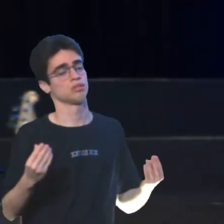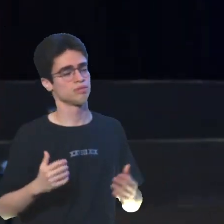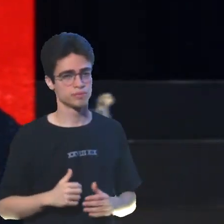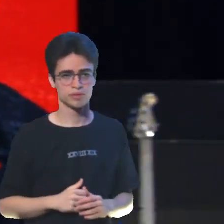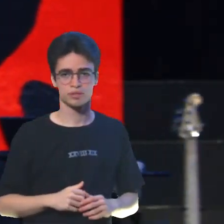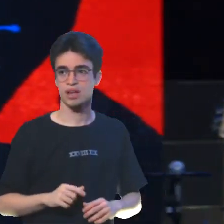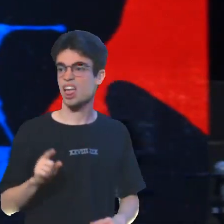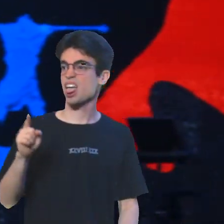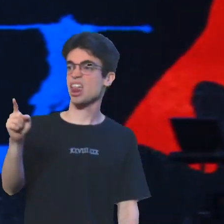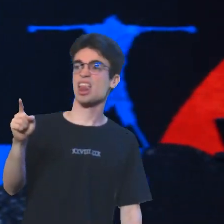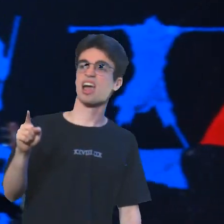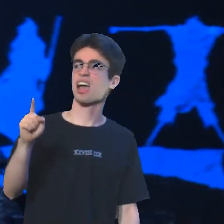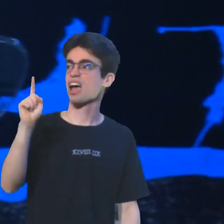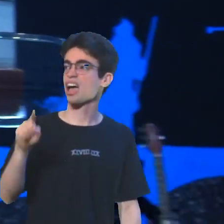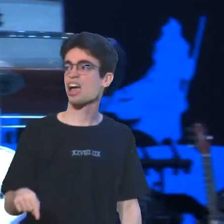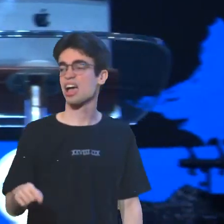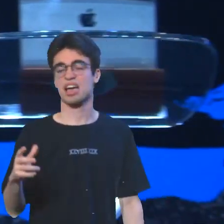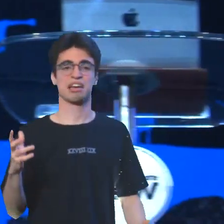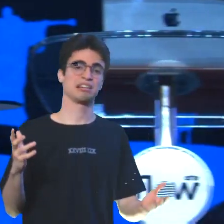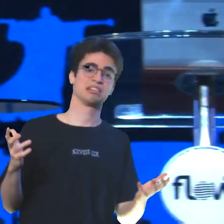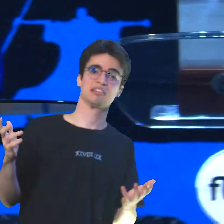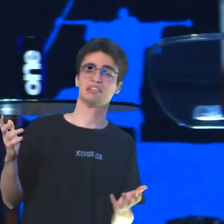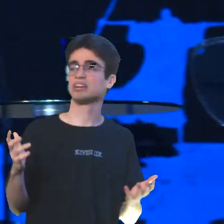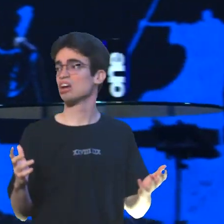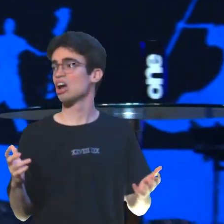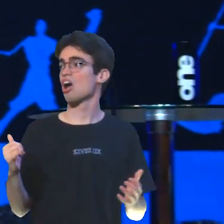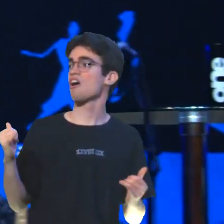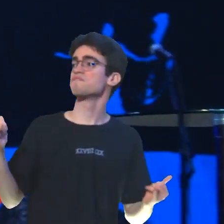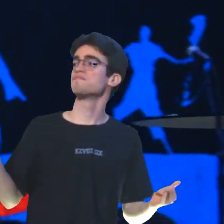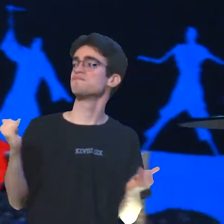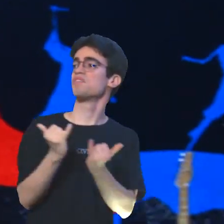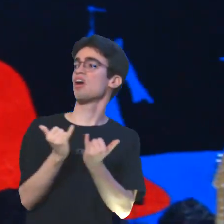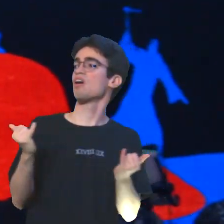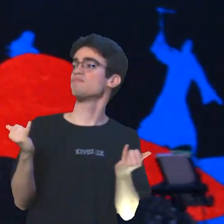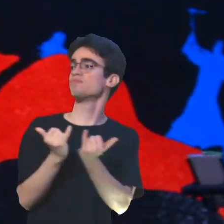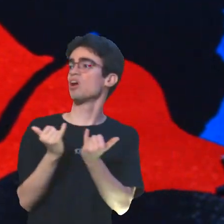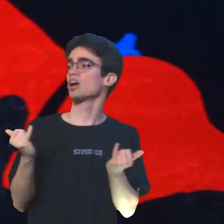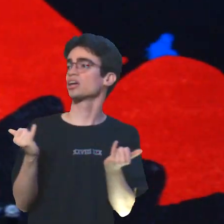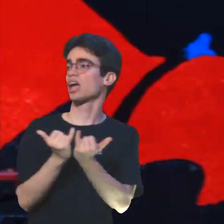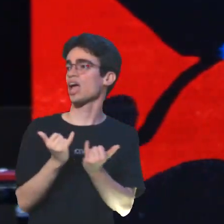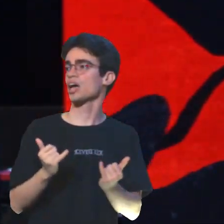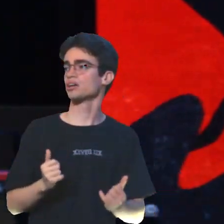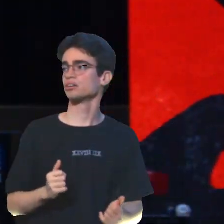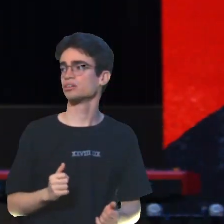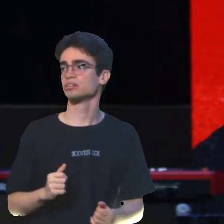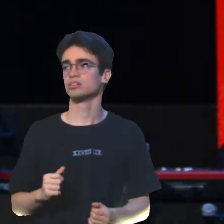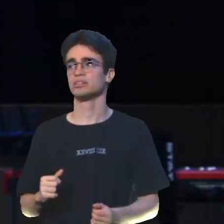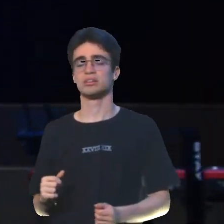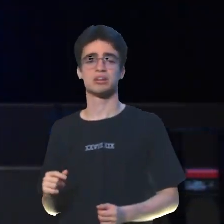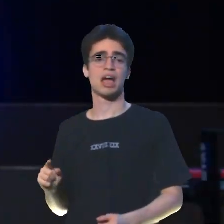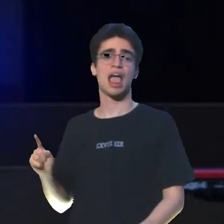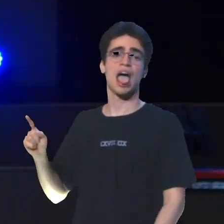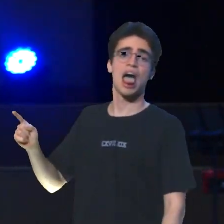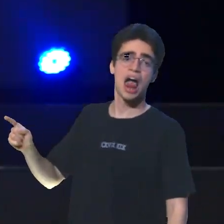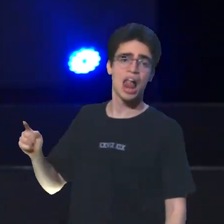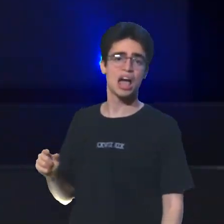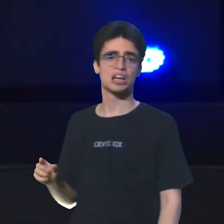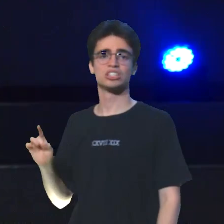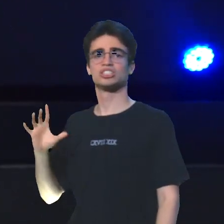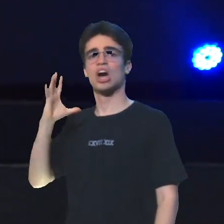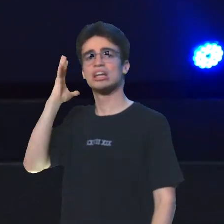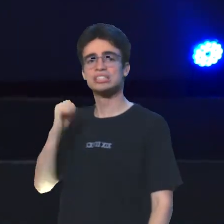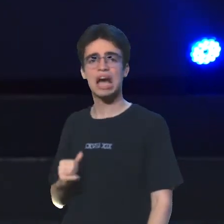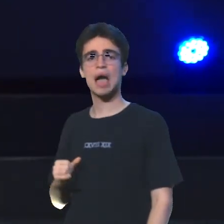Ah, ciclano é, assim, um fofoqueiro. Ah, Beltrano só sabe